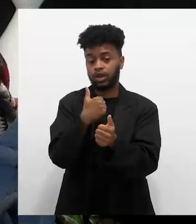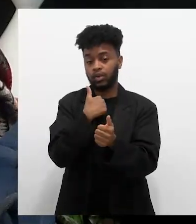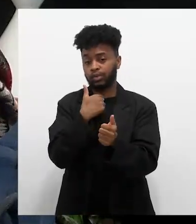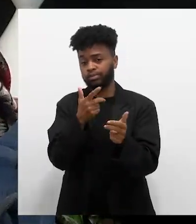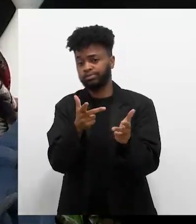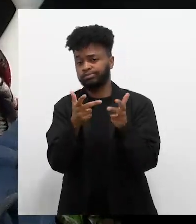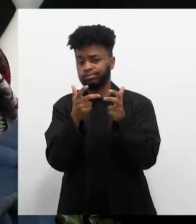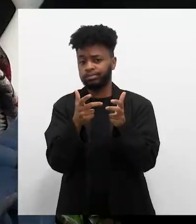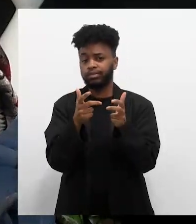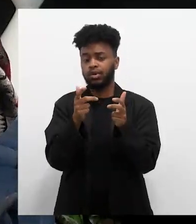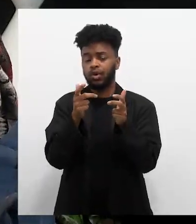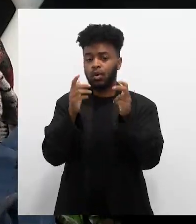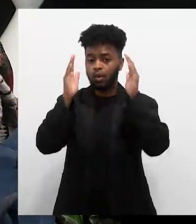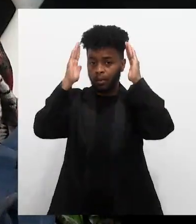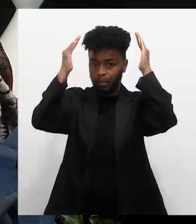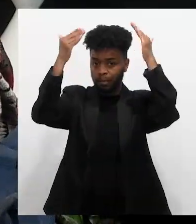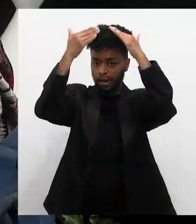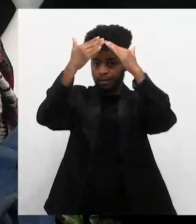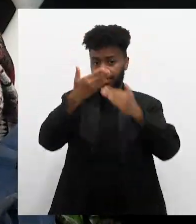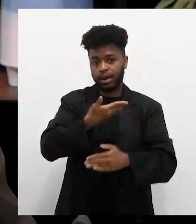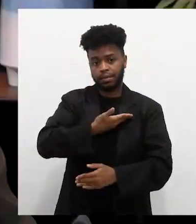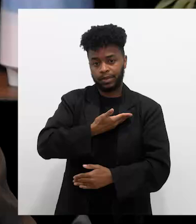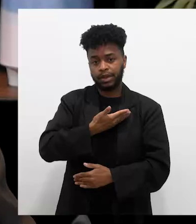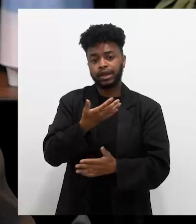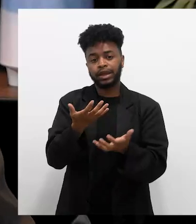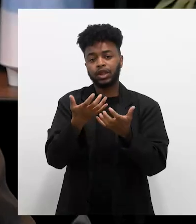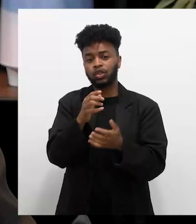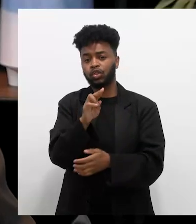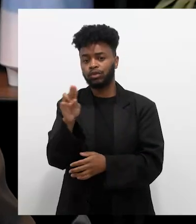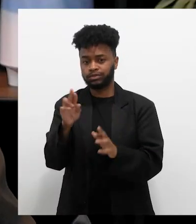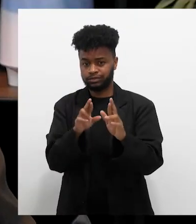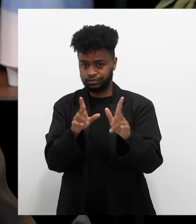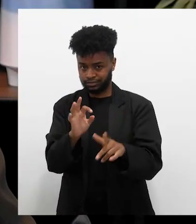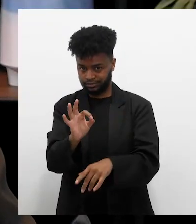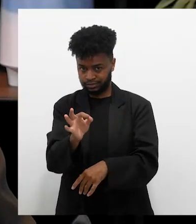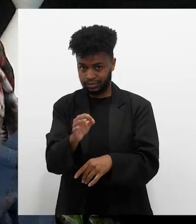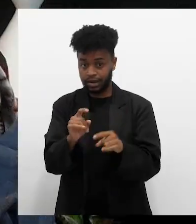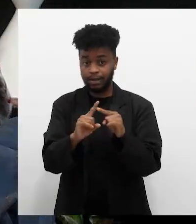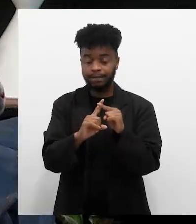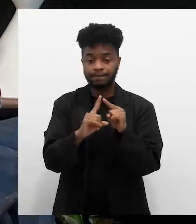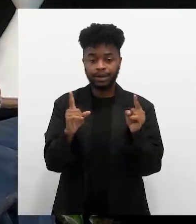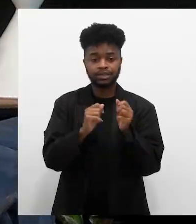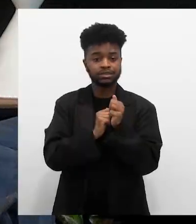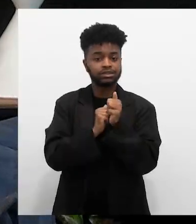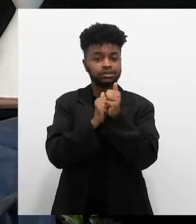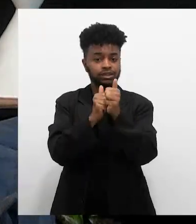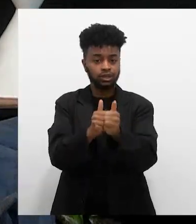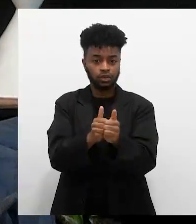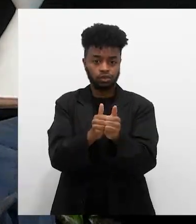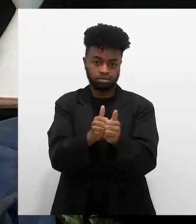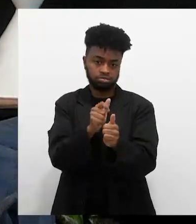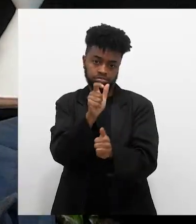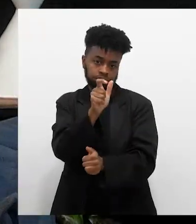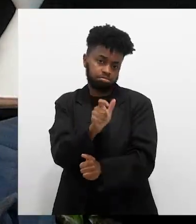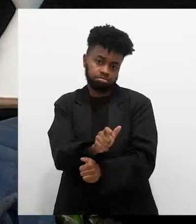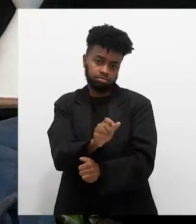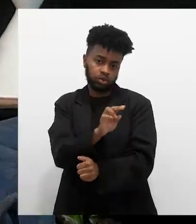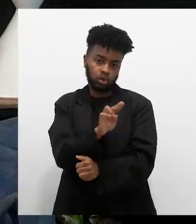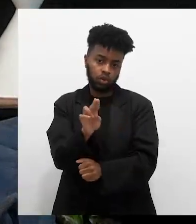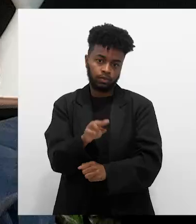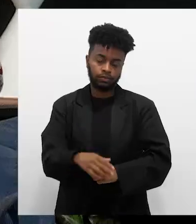pelo que eu entendi, o Papa Francisco queria um outro nome, mas ele seguiu esse